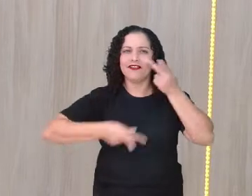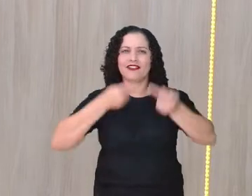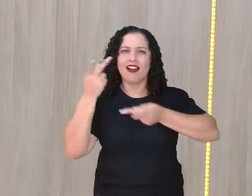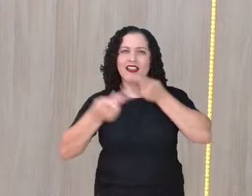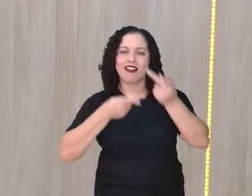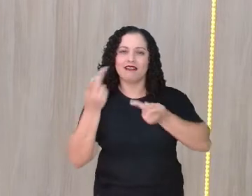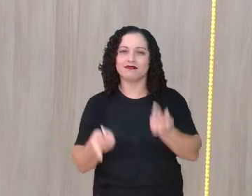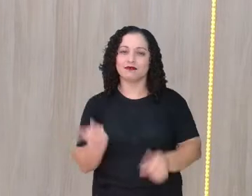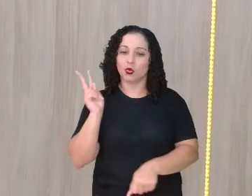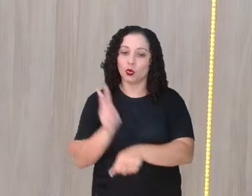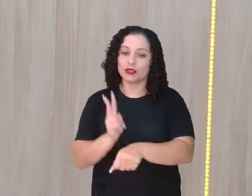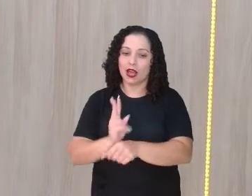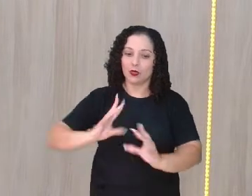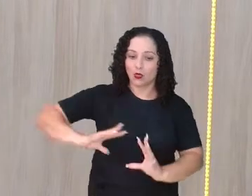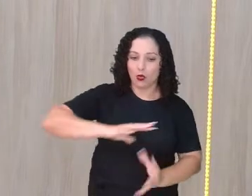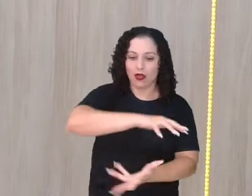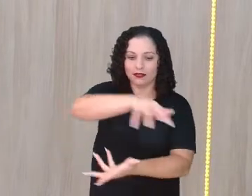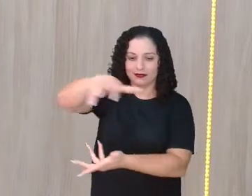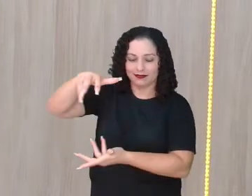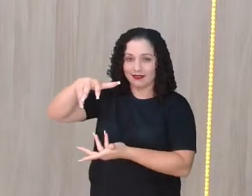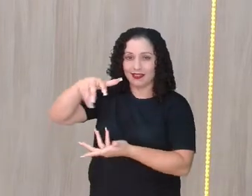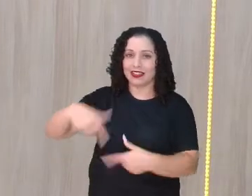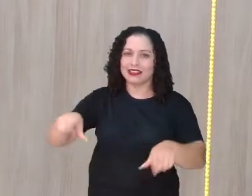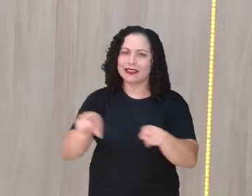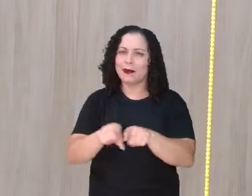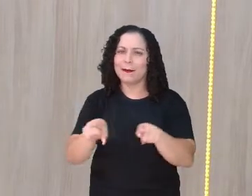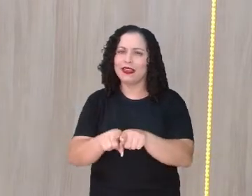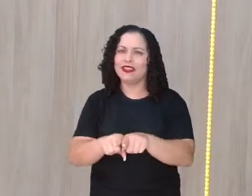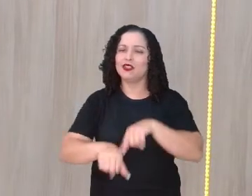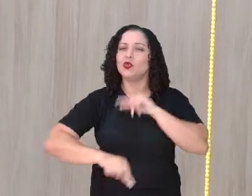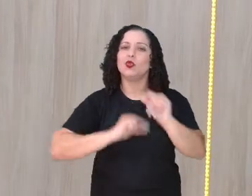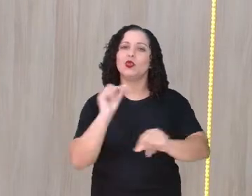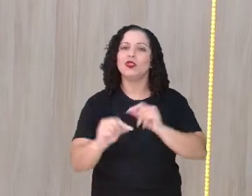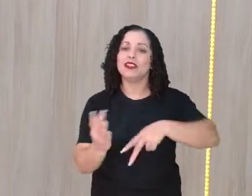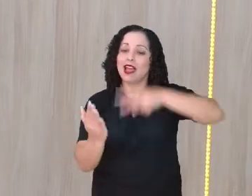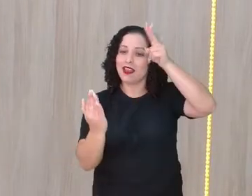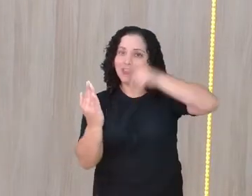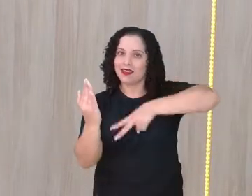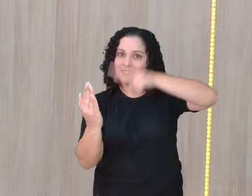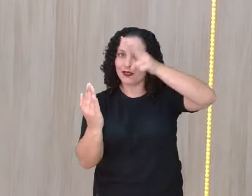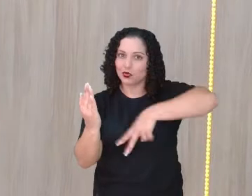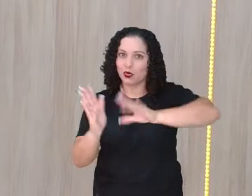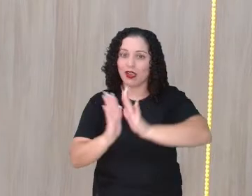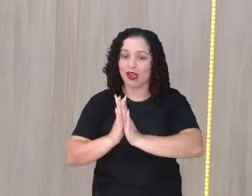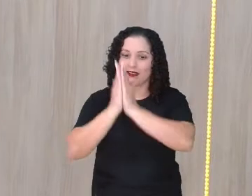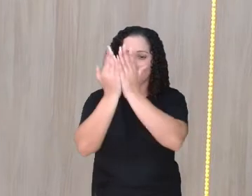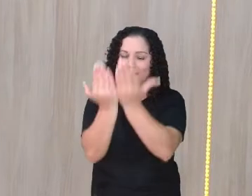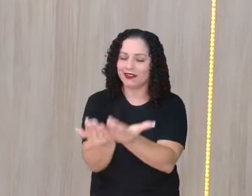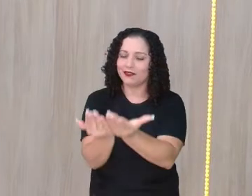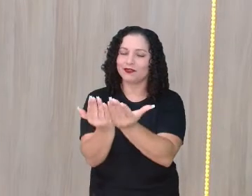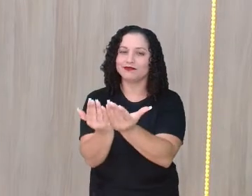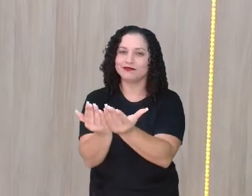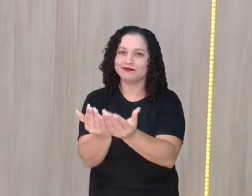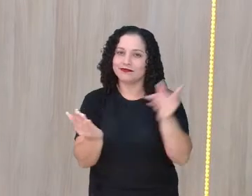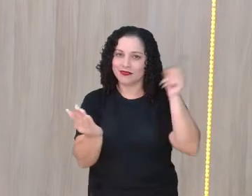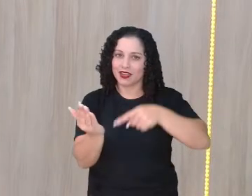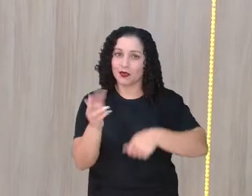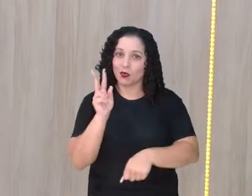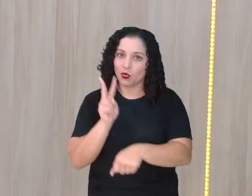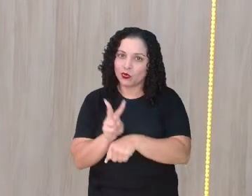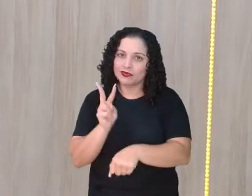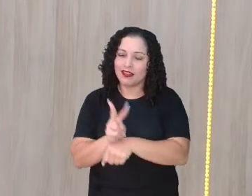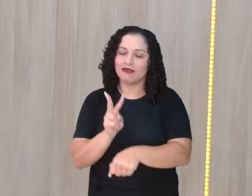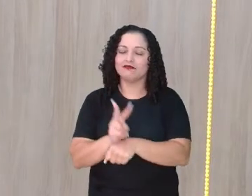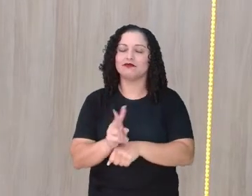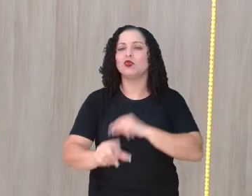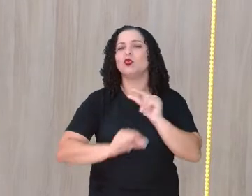cuidado com a terra? E o que é que a leitura tem aí? Qual é a importância da leitura para a gente cuidar do nosso planeta? A